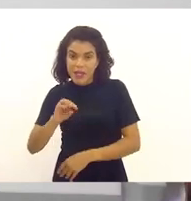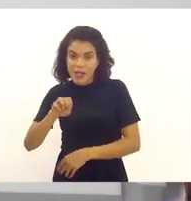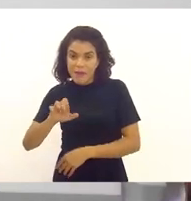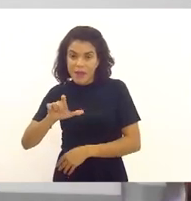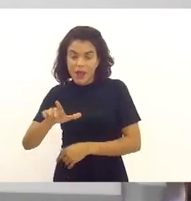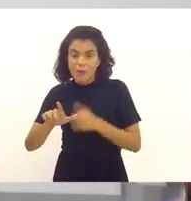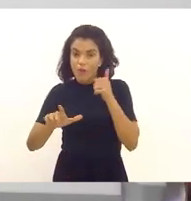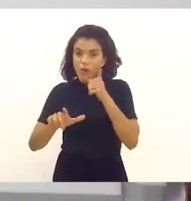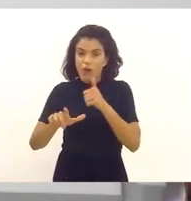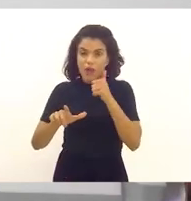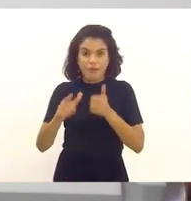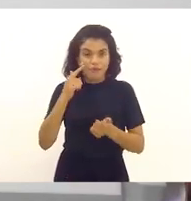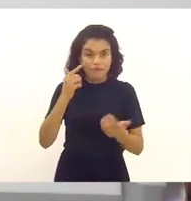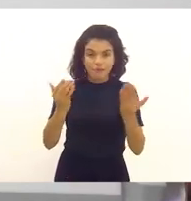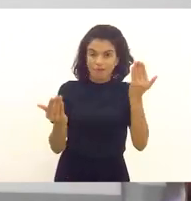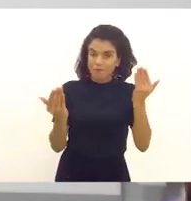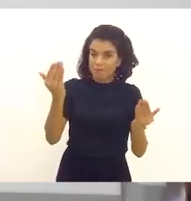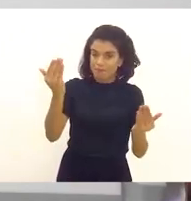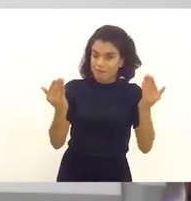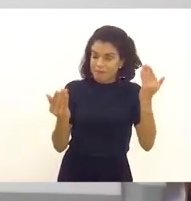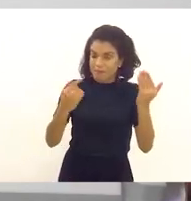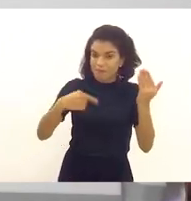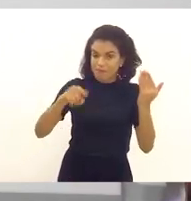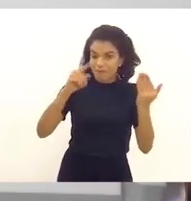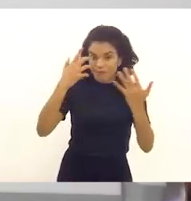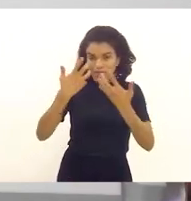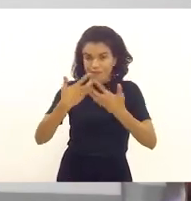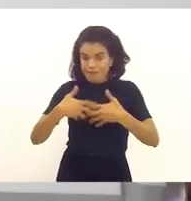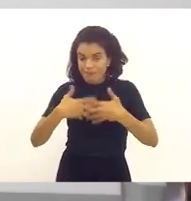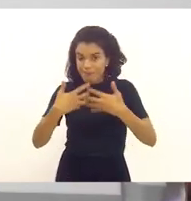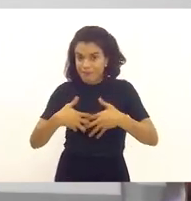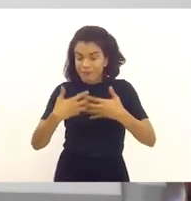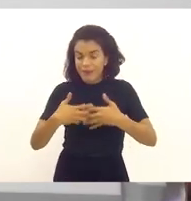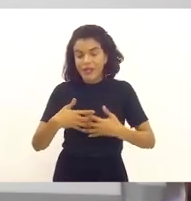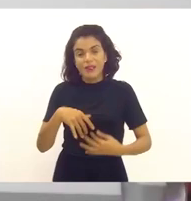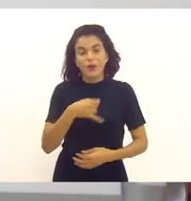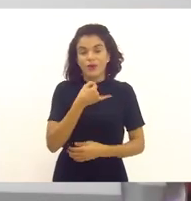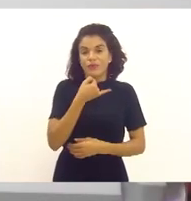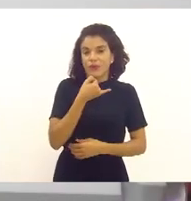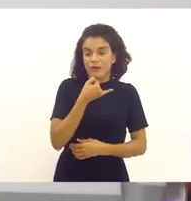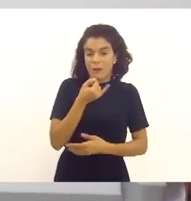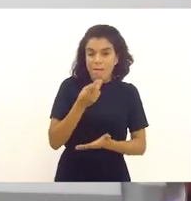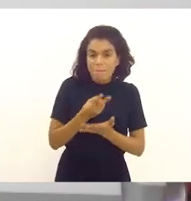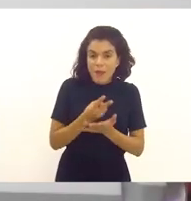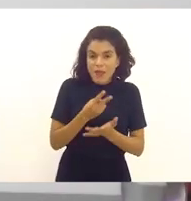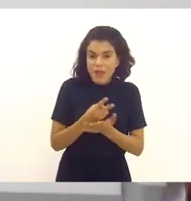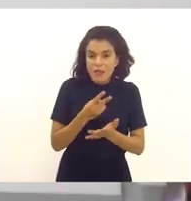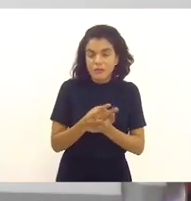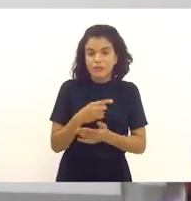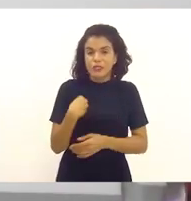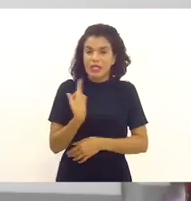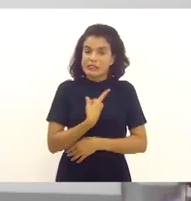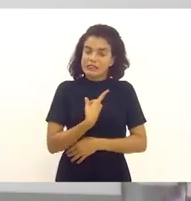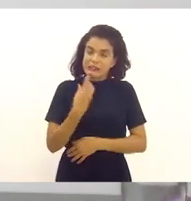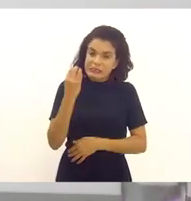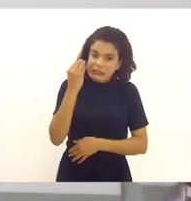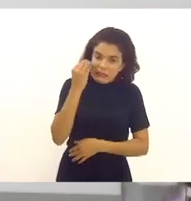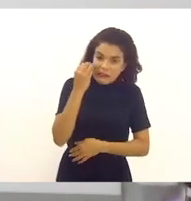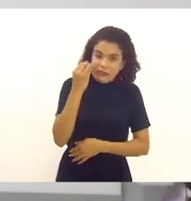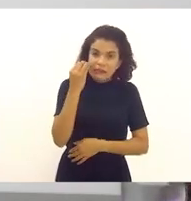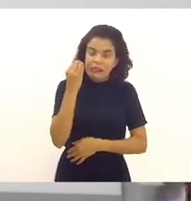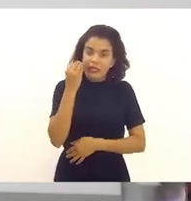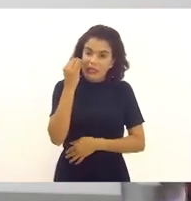tá só para vocês terem uma noção então infelizmente mesmo que a gente tente que